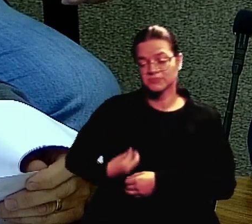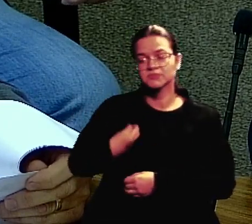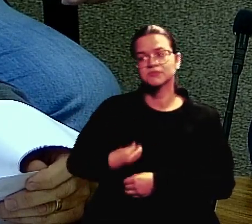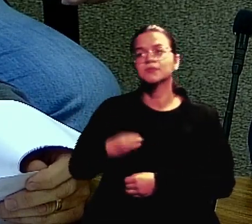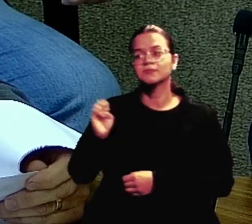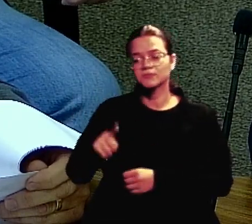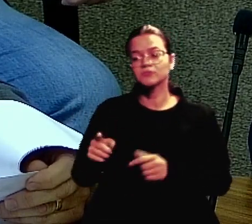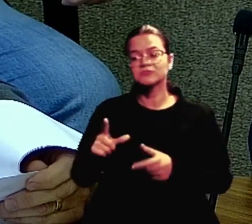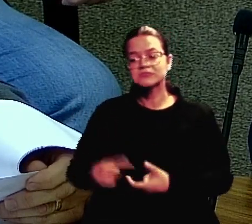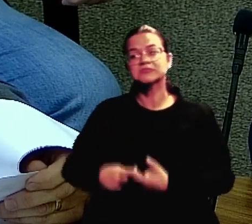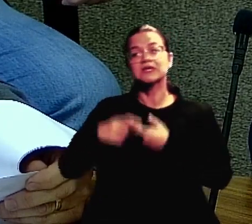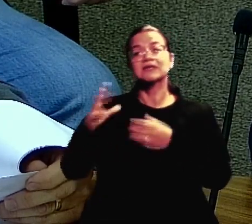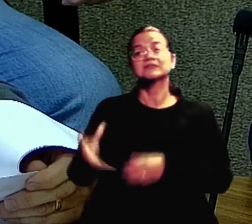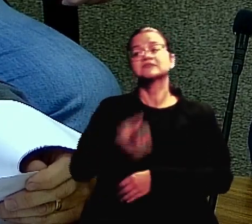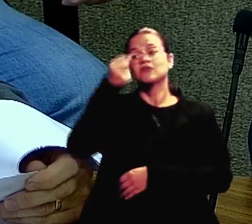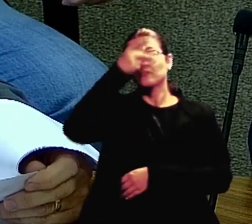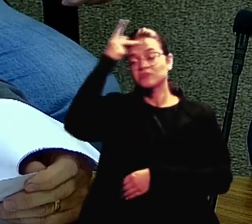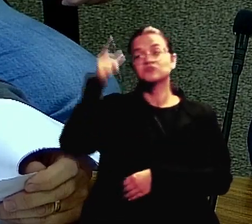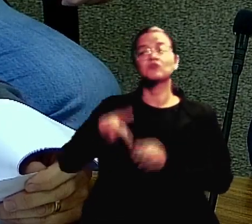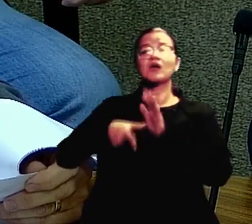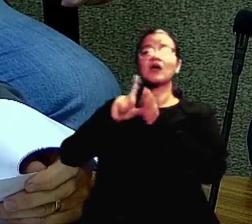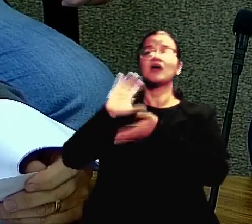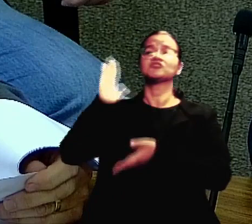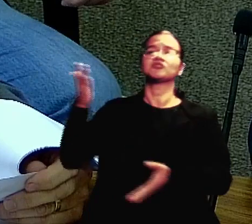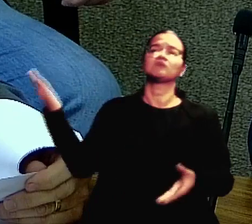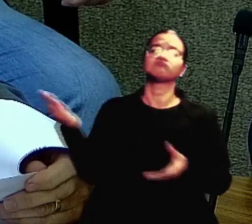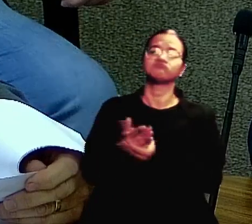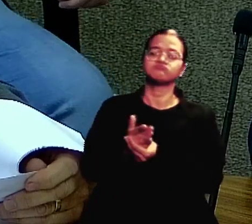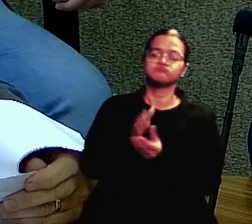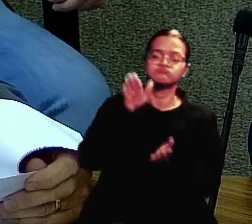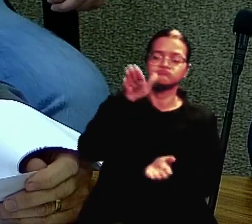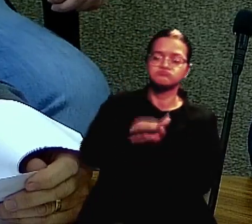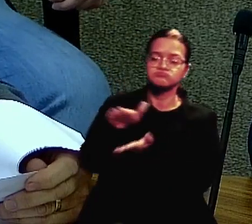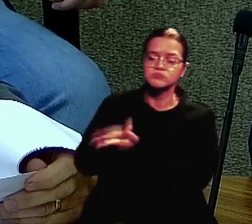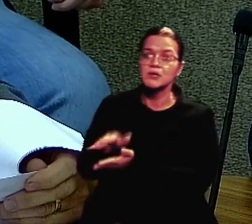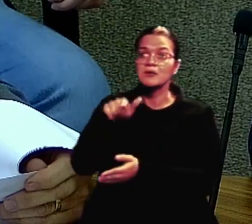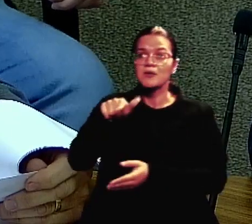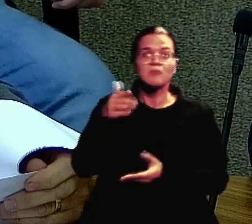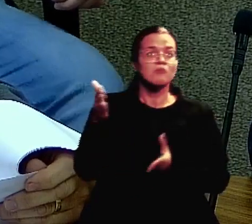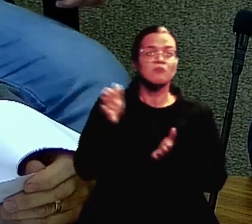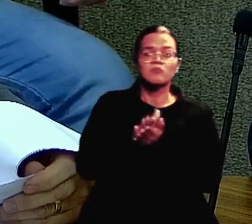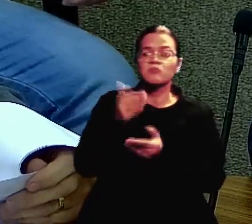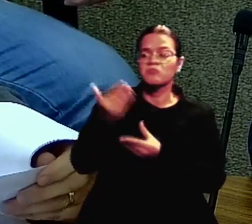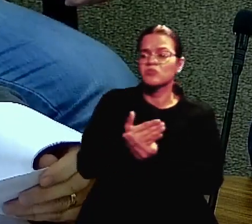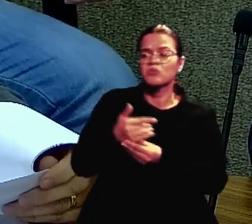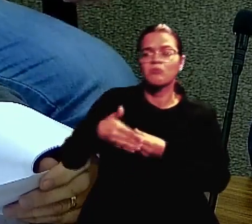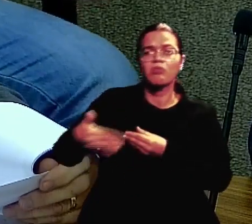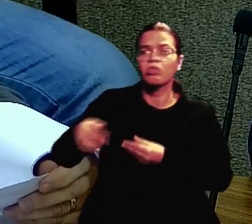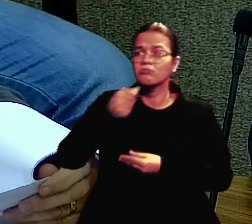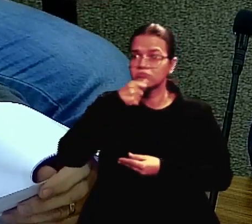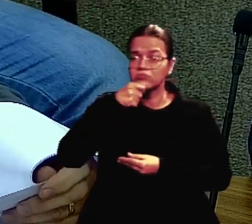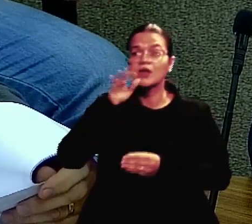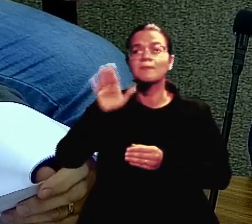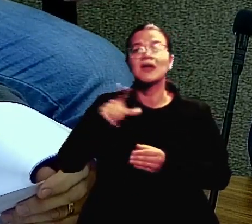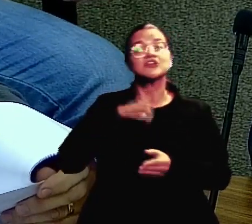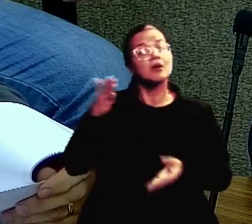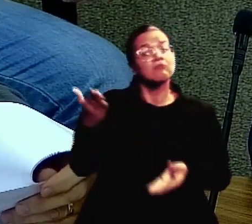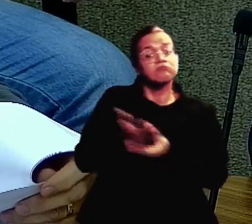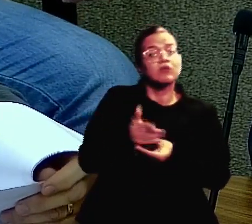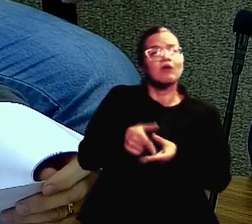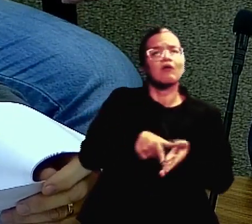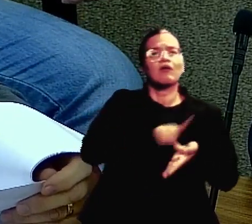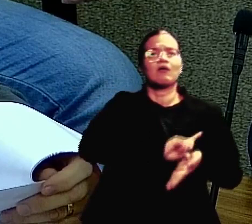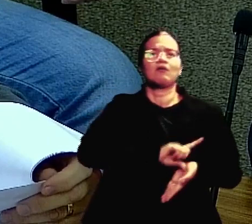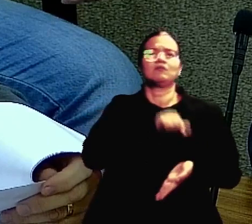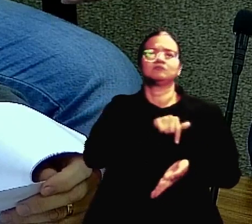poder ressalvar aqueles que já protocolizaram. Protocolizou, mas o processo não foi adiante por falta de documentação ou